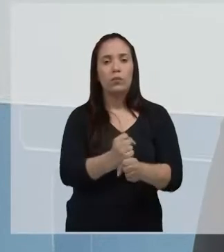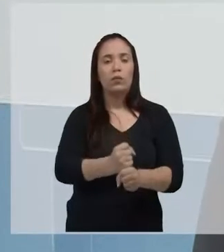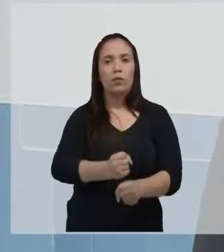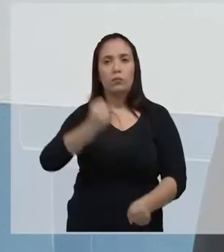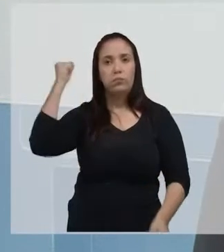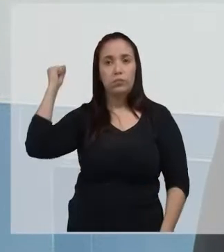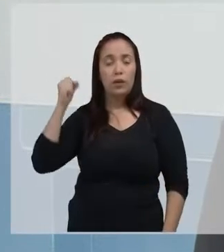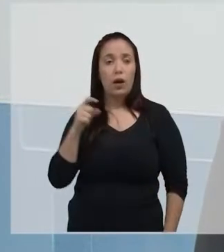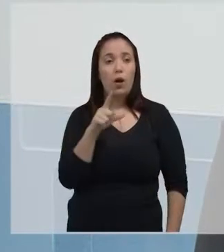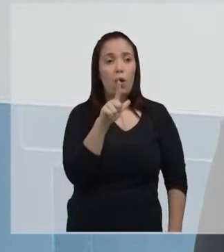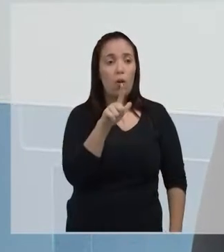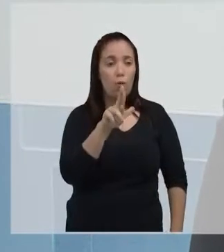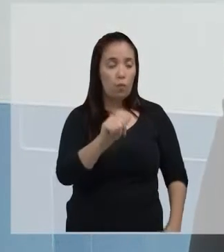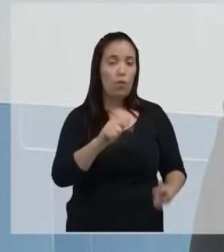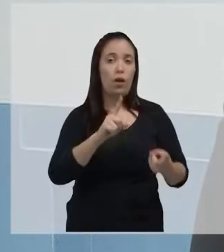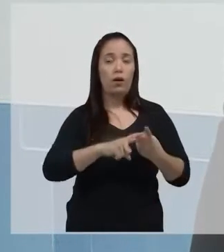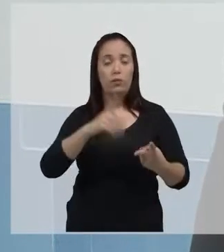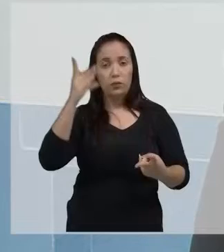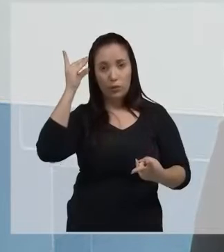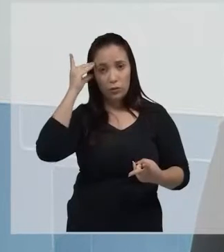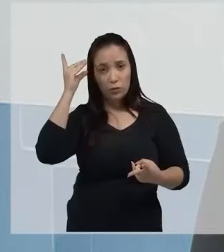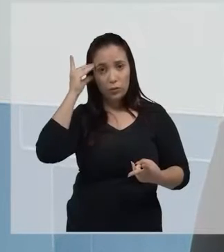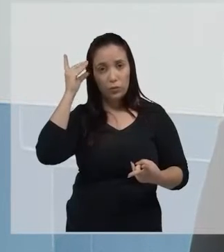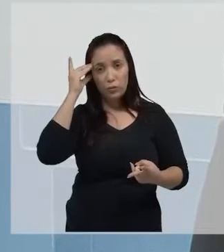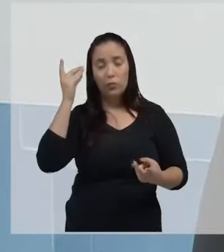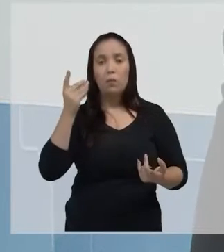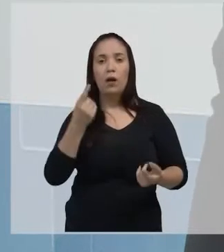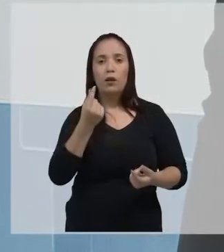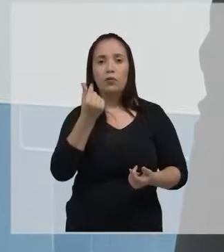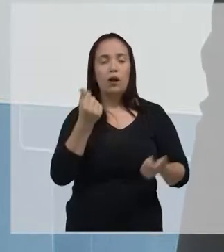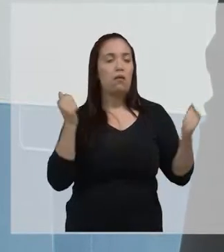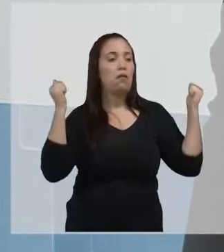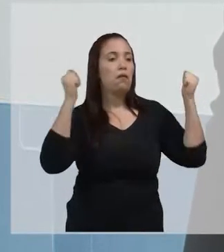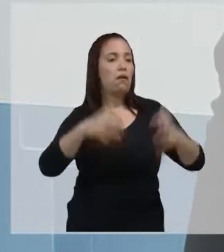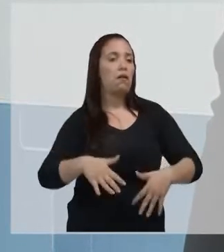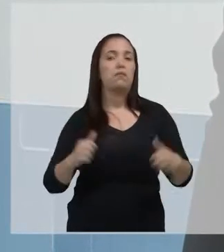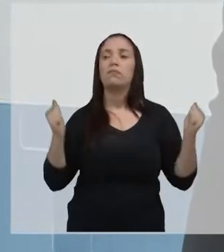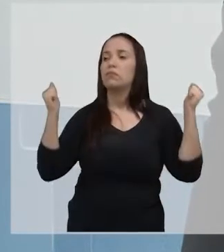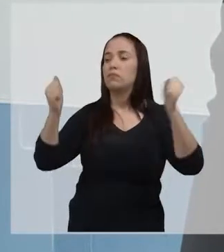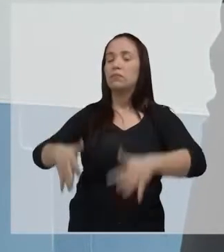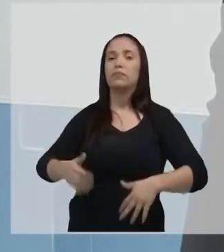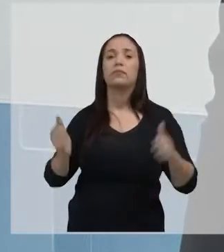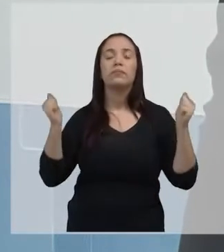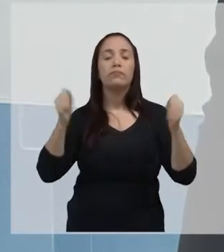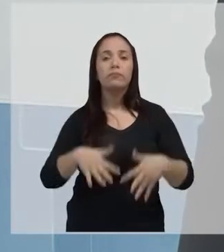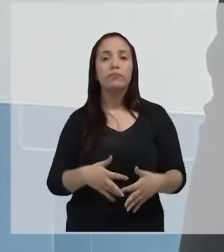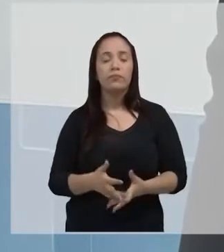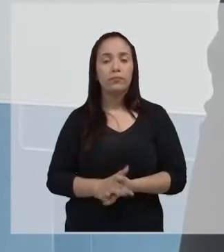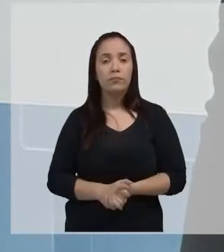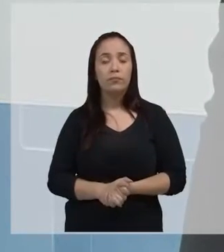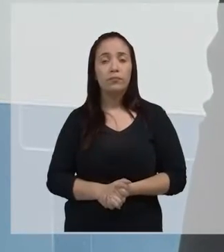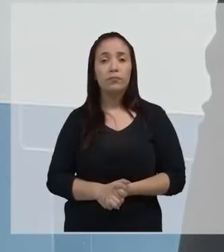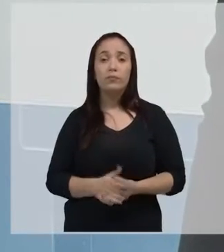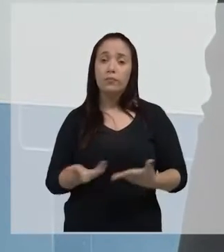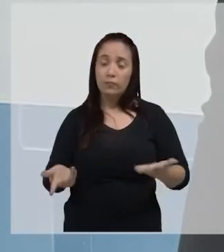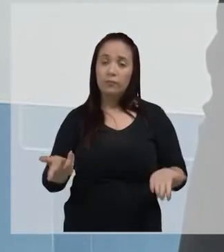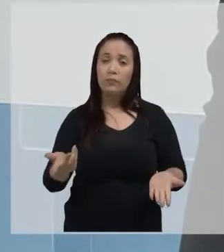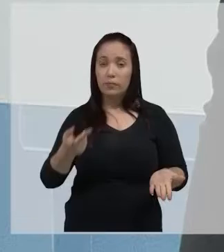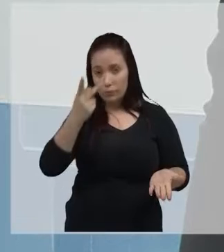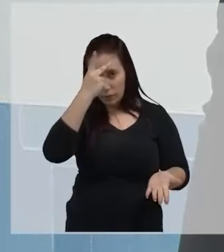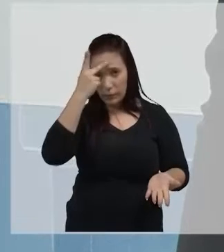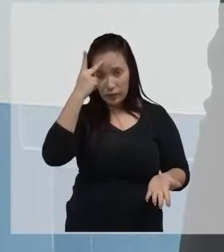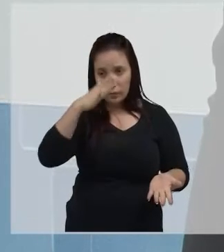Lula e a Dilma no primeiro mandato brincaram com o dinheiro, né, Luiz? Brincaram com o dinheiro. E o eleitor se lembra, o